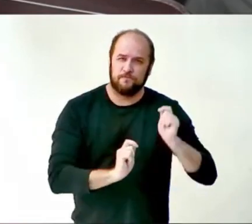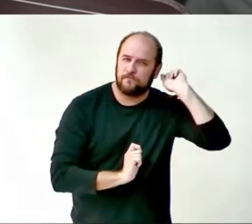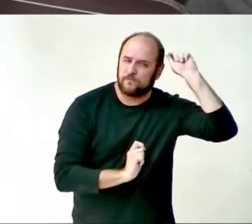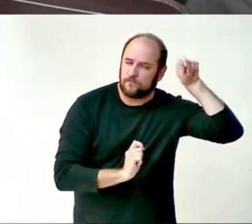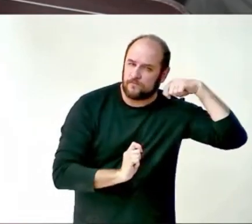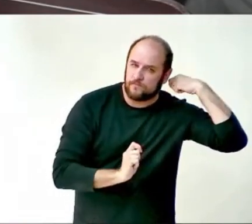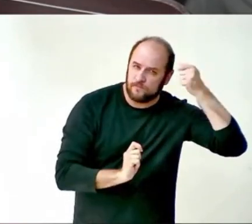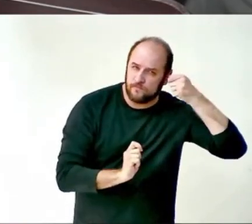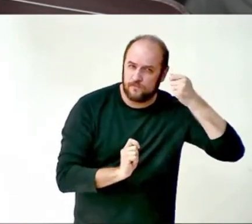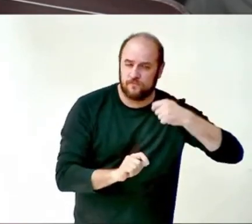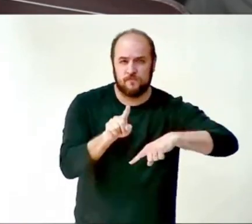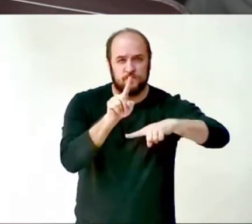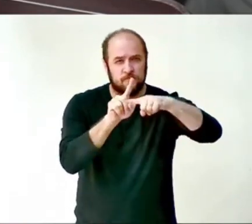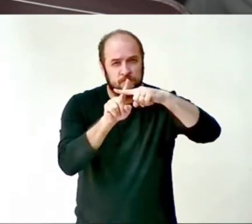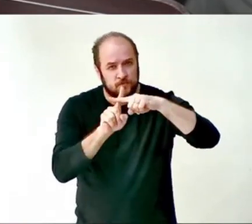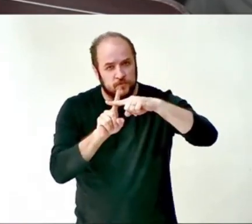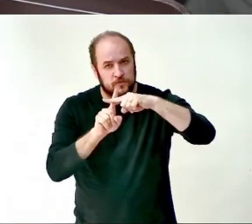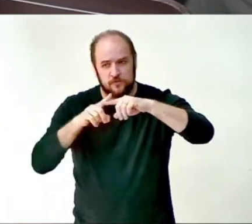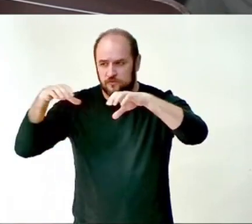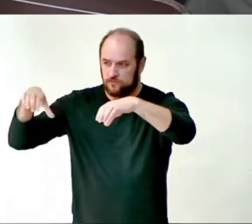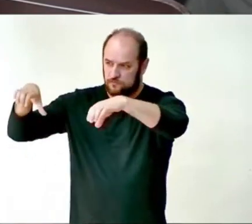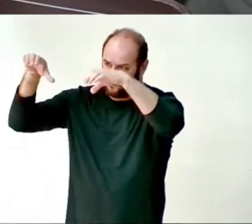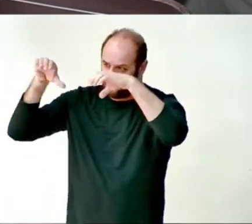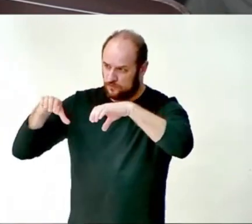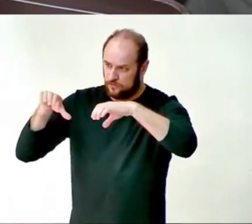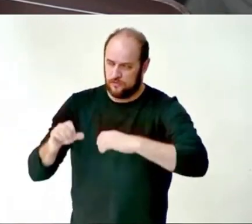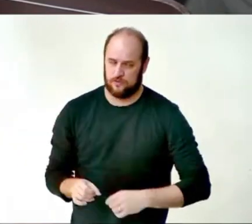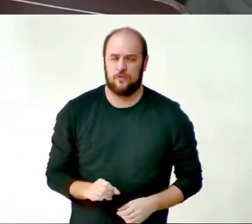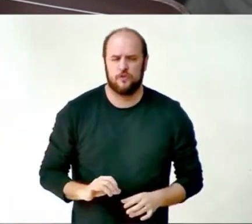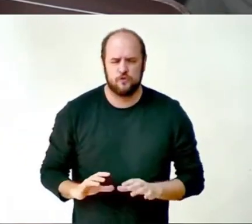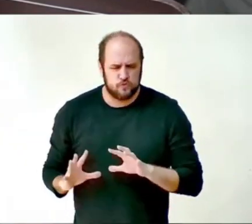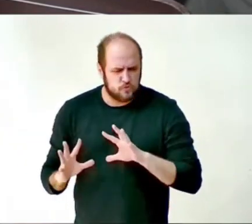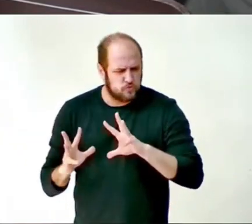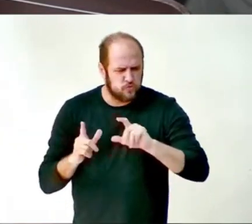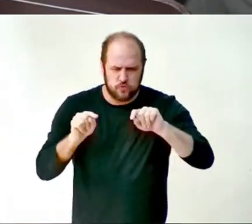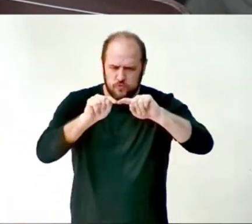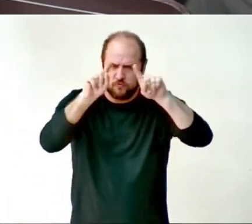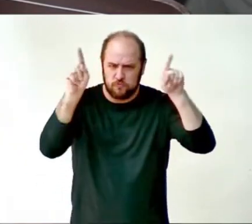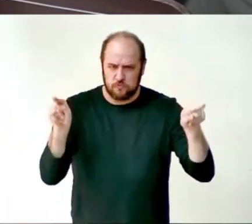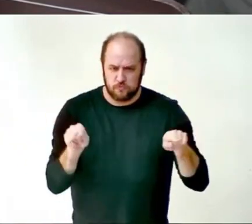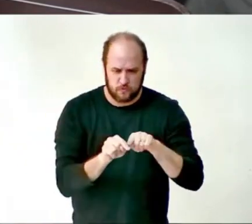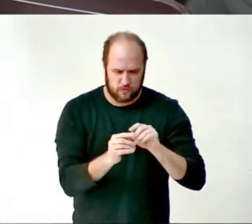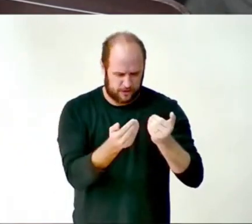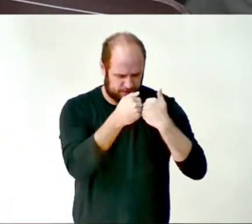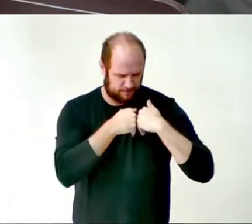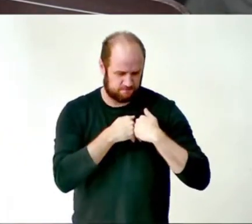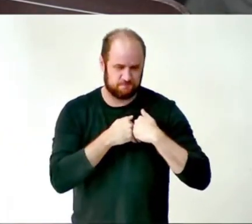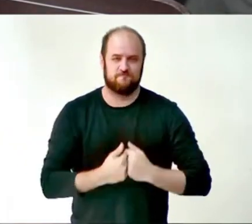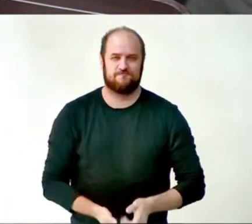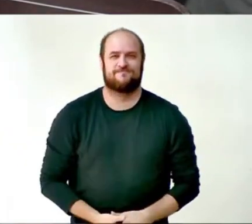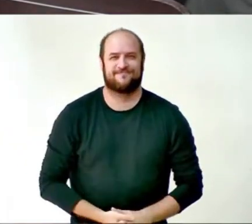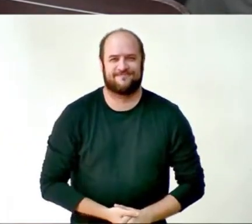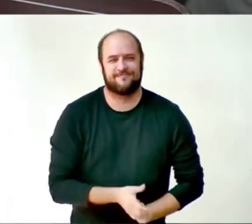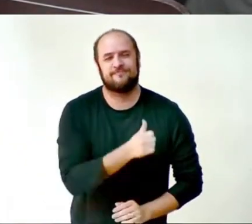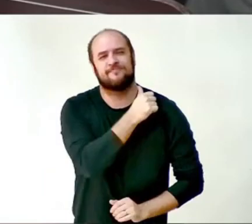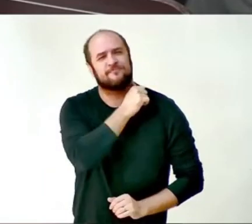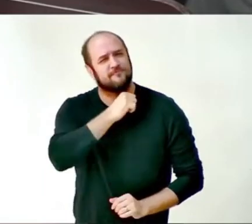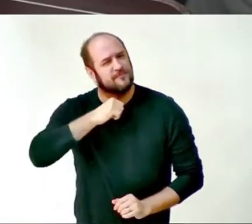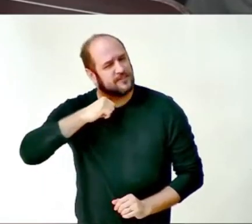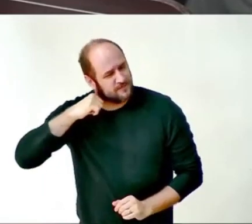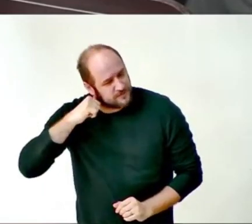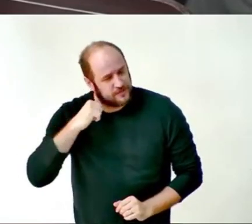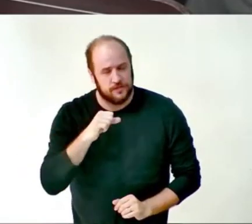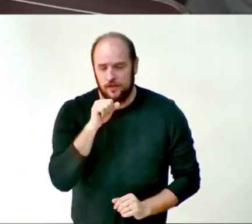ovelha, uma cruz e um trono. Tudo isso dentro do seu coração. O sacrifício